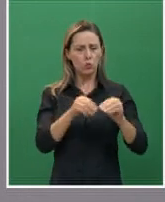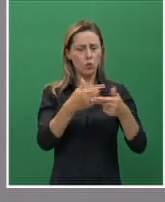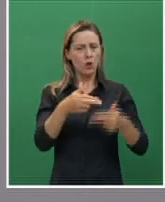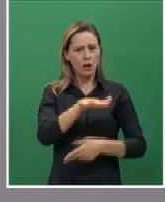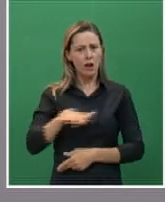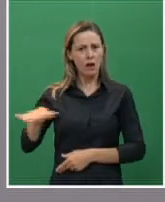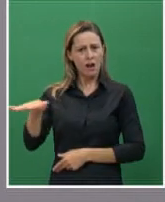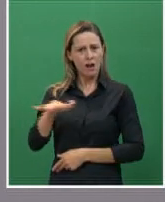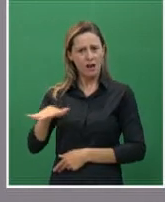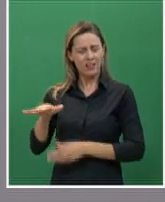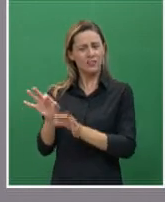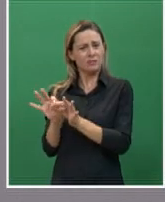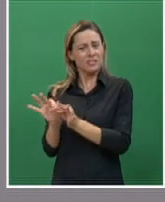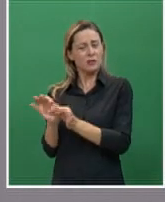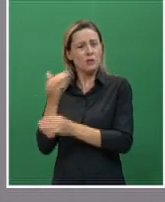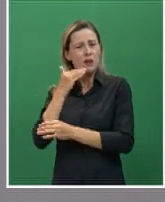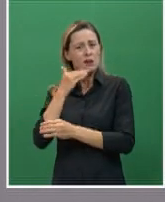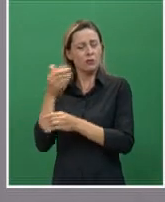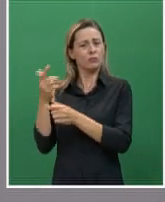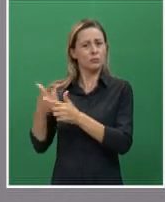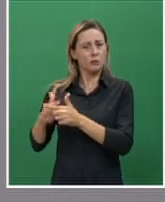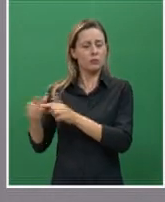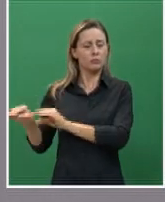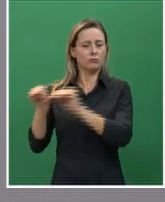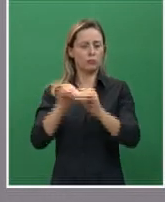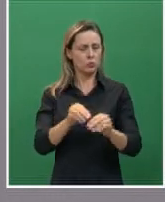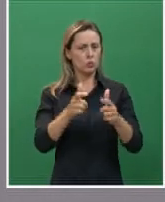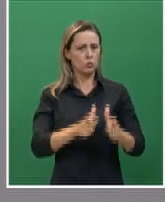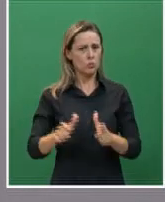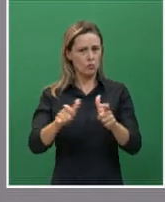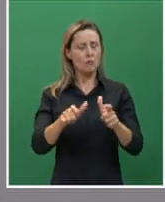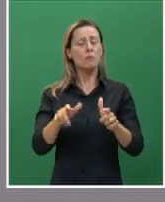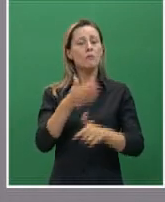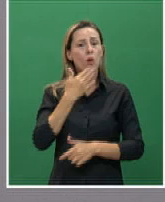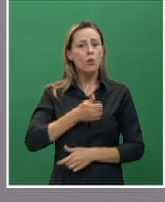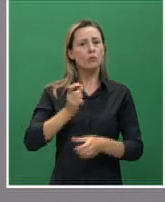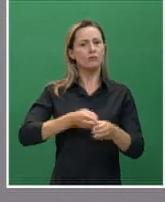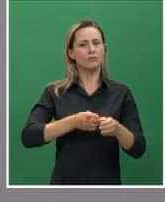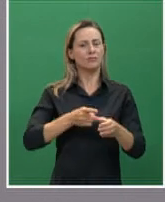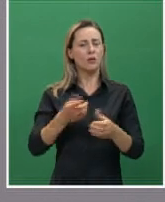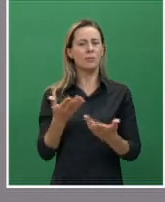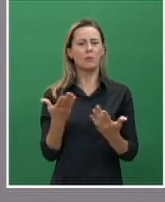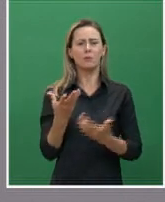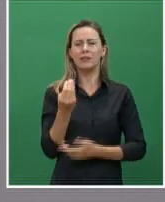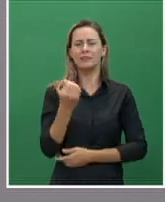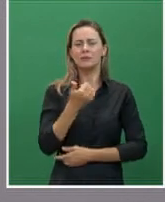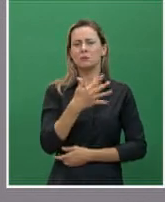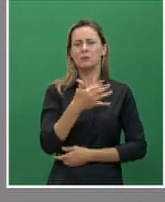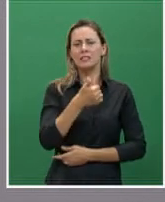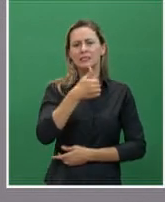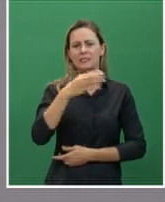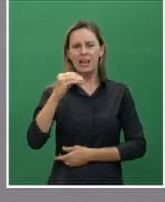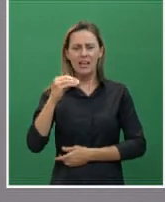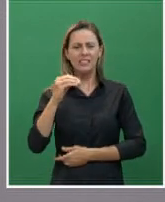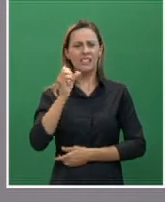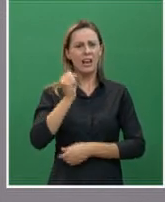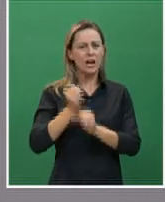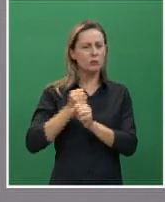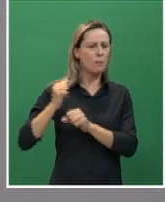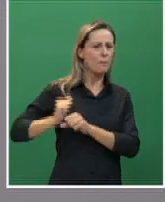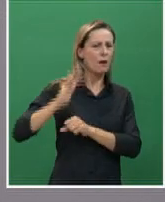áreas nas áreas mais críticas sobretudo a regularização urbanização daquela Área depois de dezenas depois de vários anos